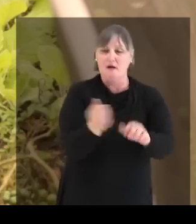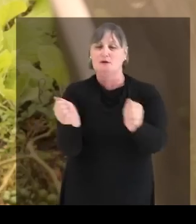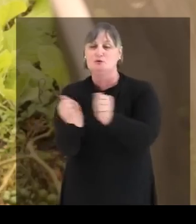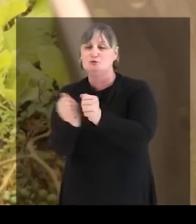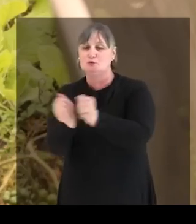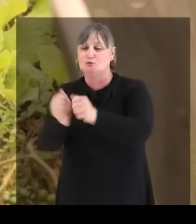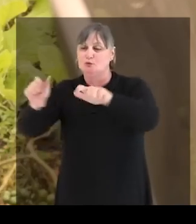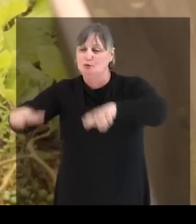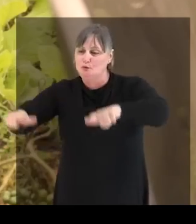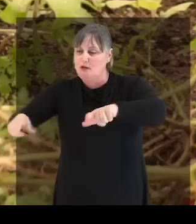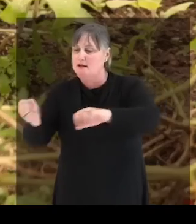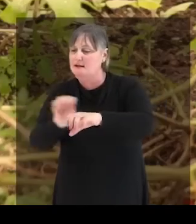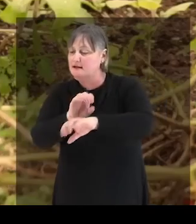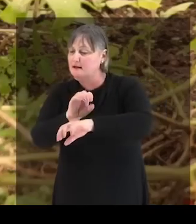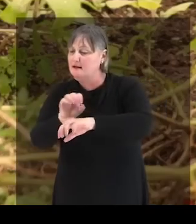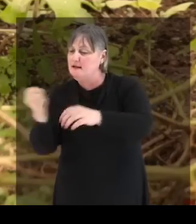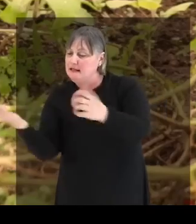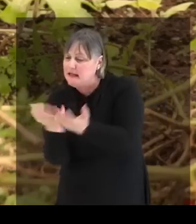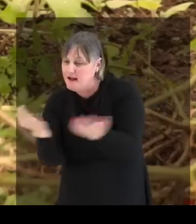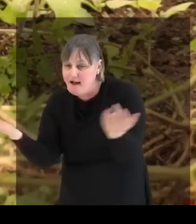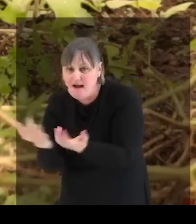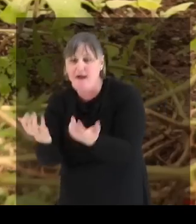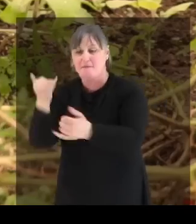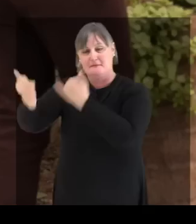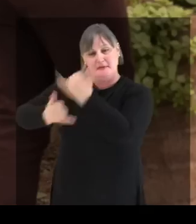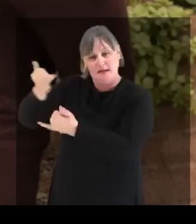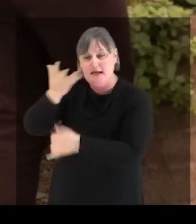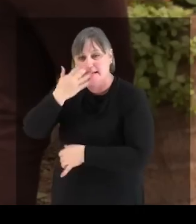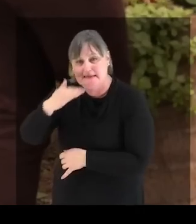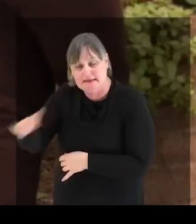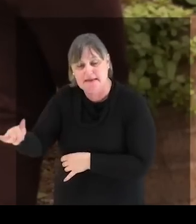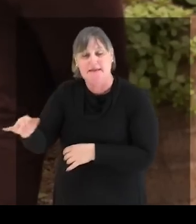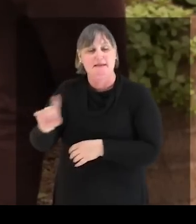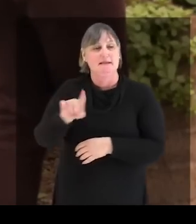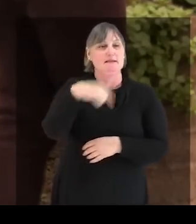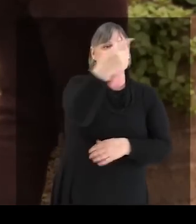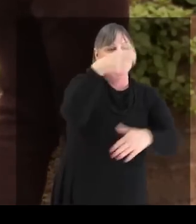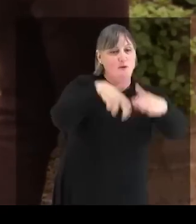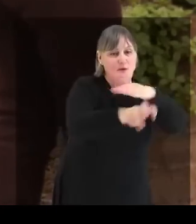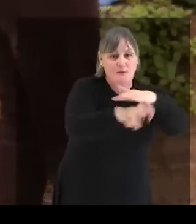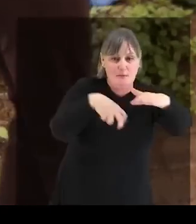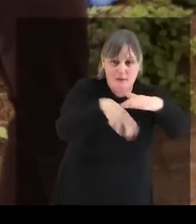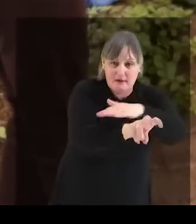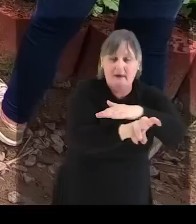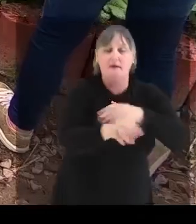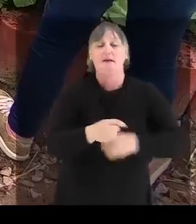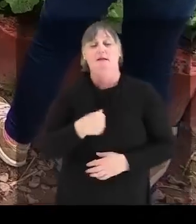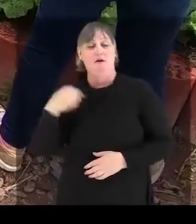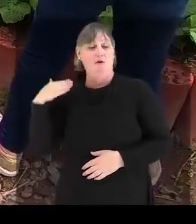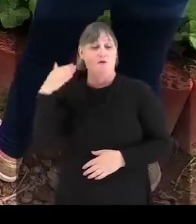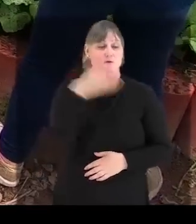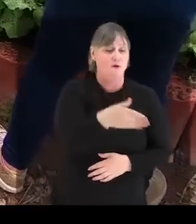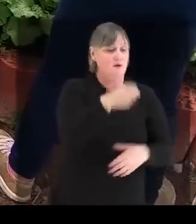horta construiu-se um espaço de gramado para as crianças brincar. Do outro lado, existe o parquinho, né? Até que eu